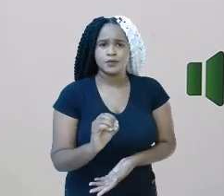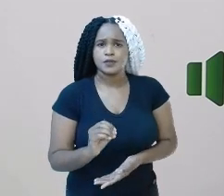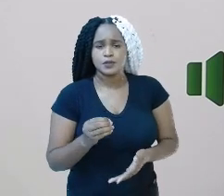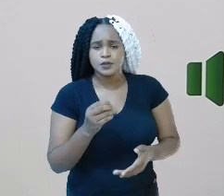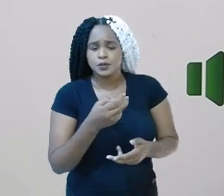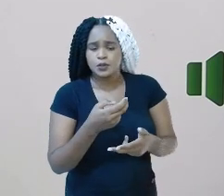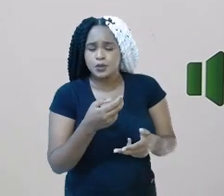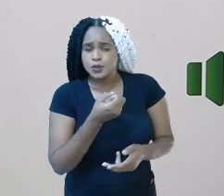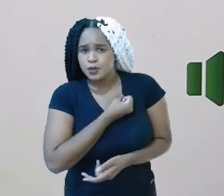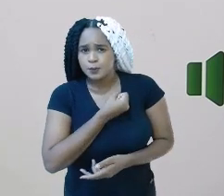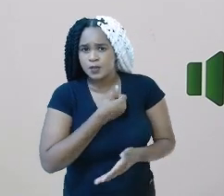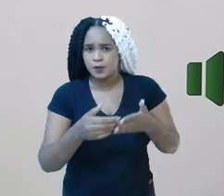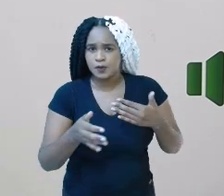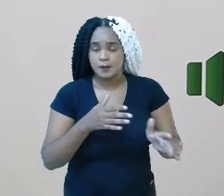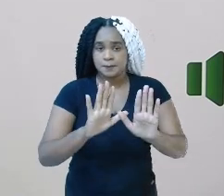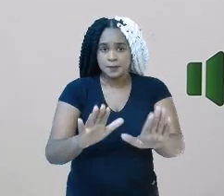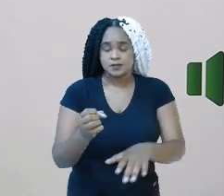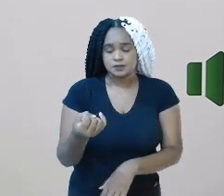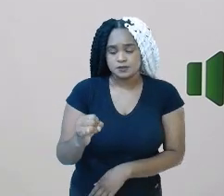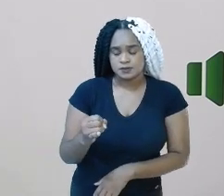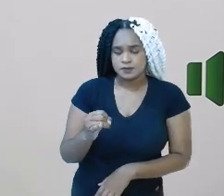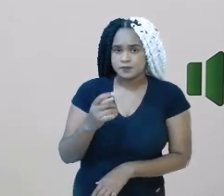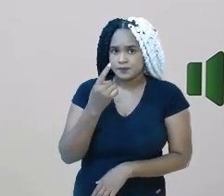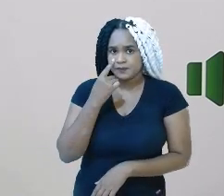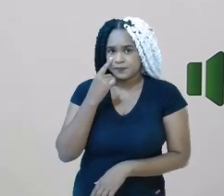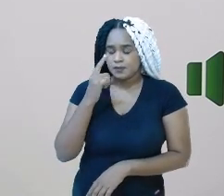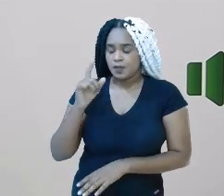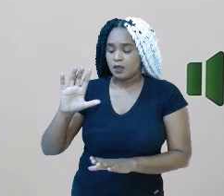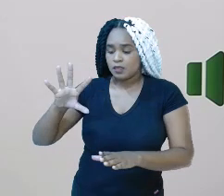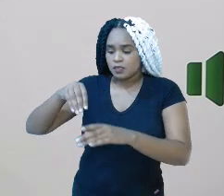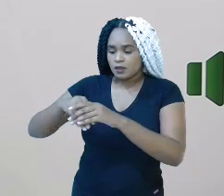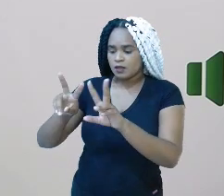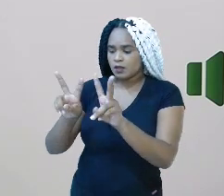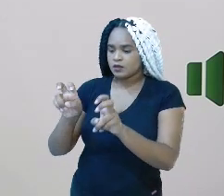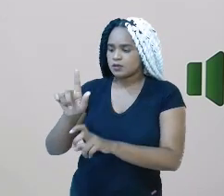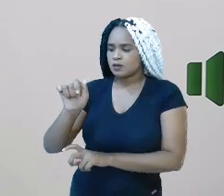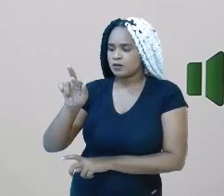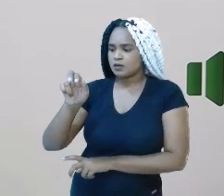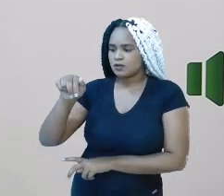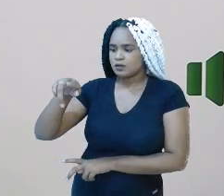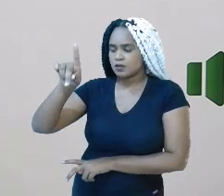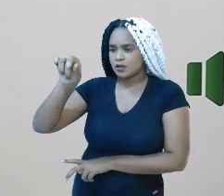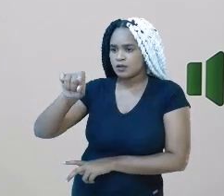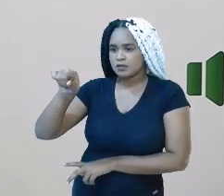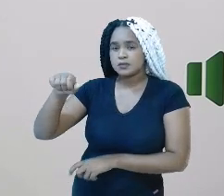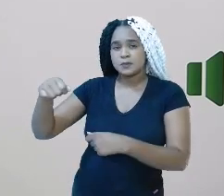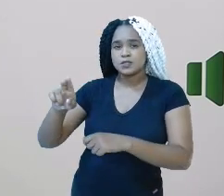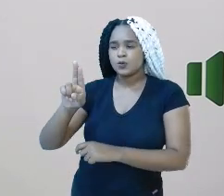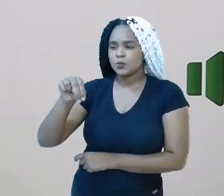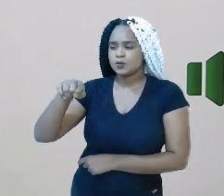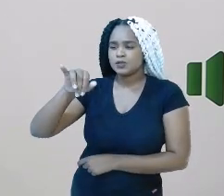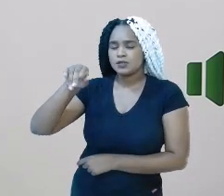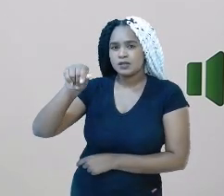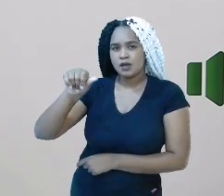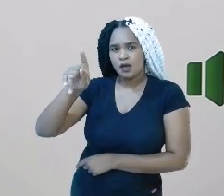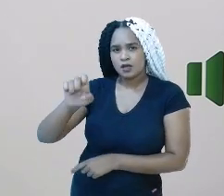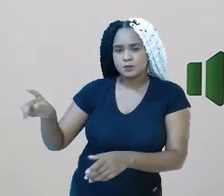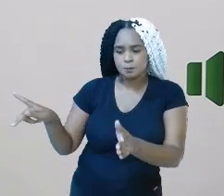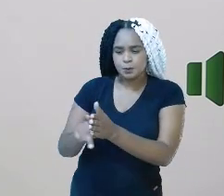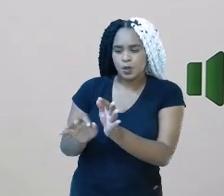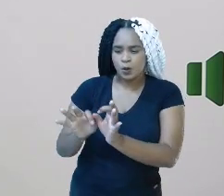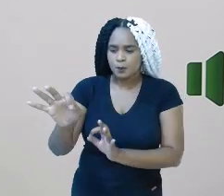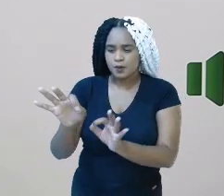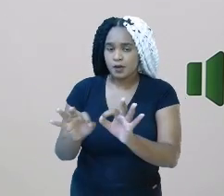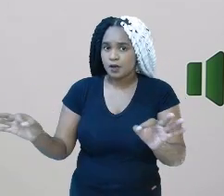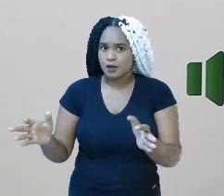grandezas e medidas, para que eu consiga dar significado a esse número, eu preciso da minha unidade de medida. Agora